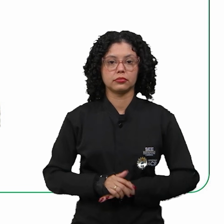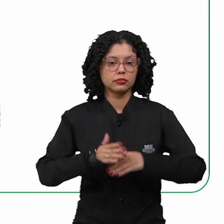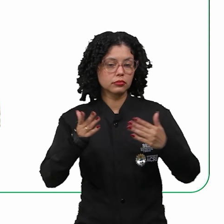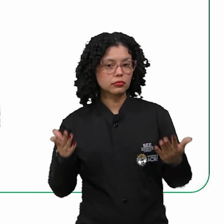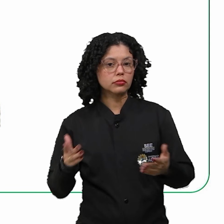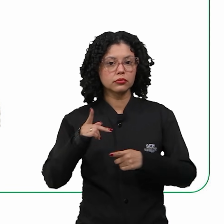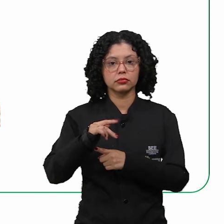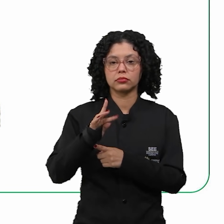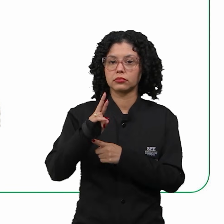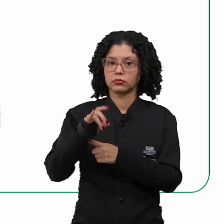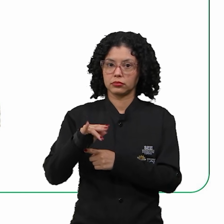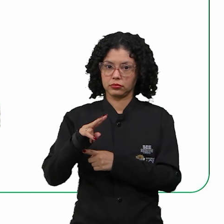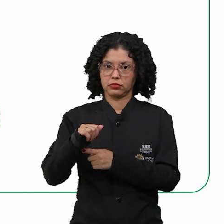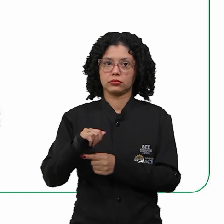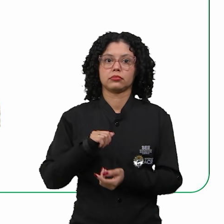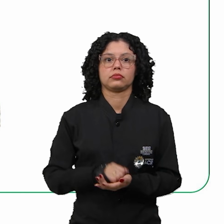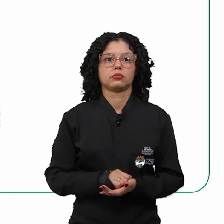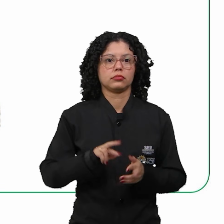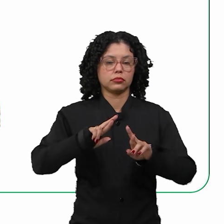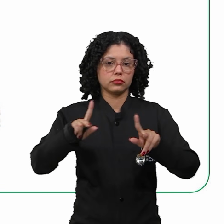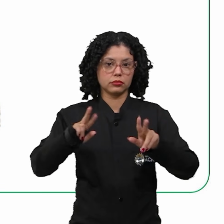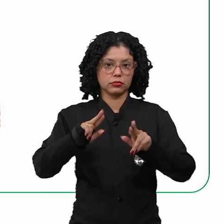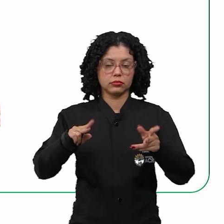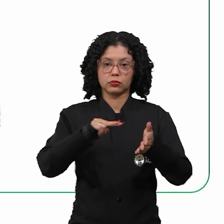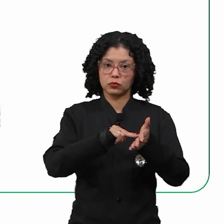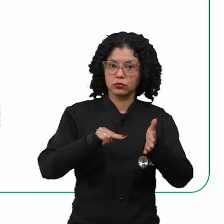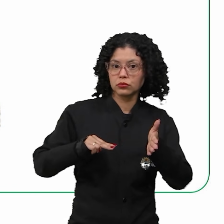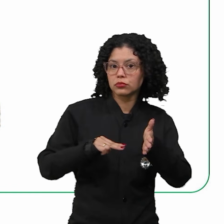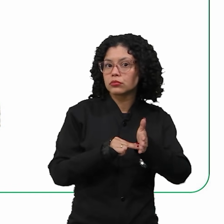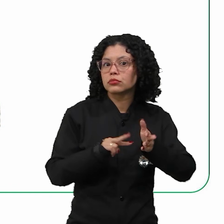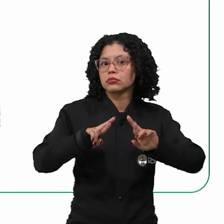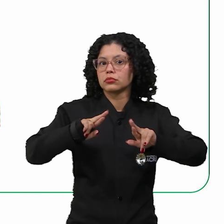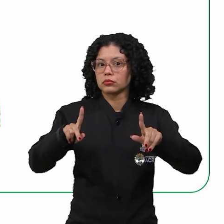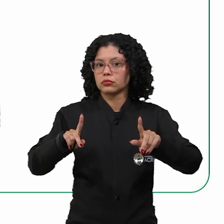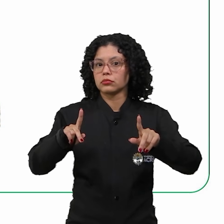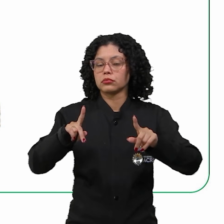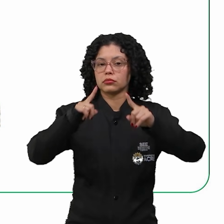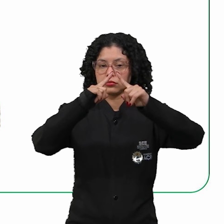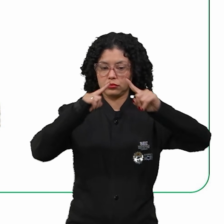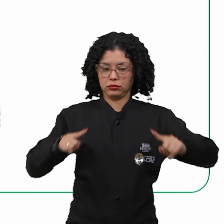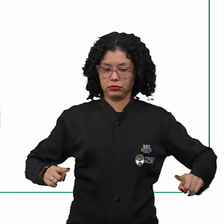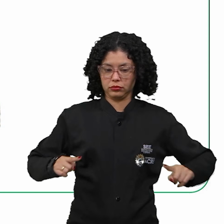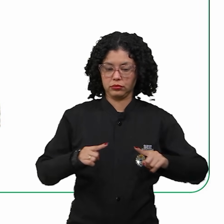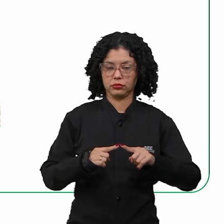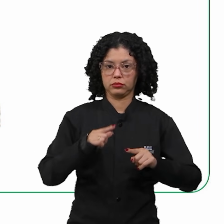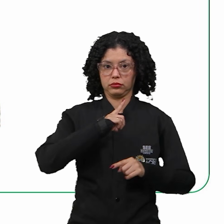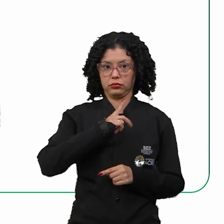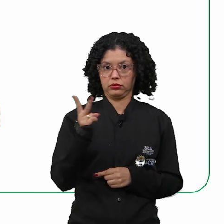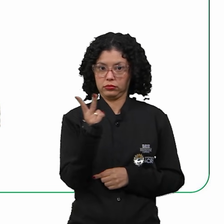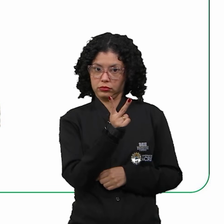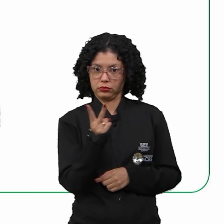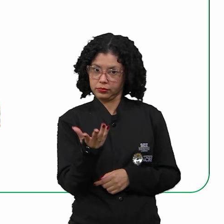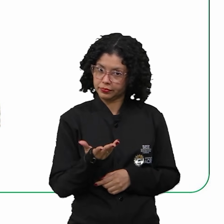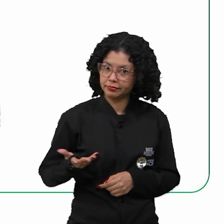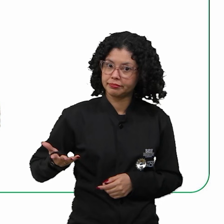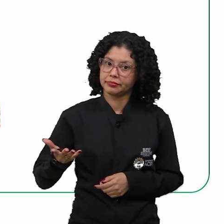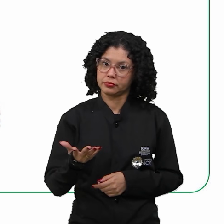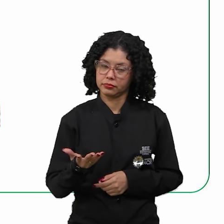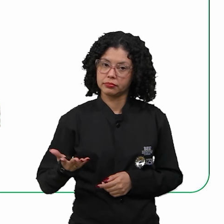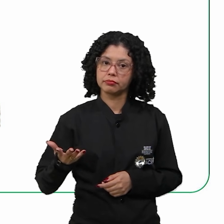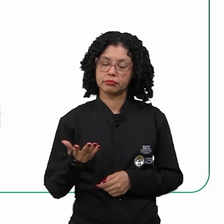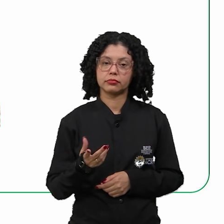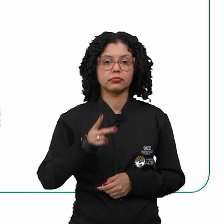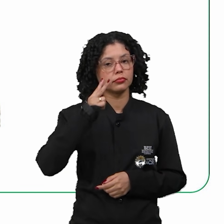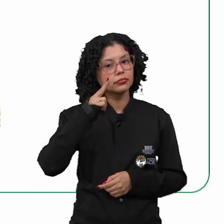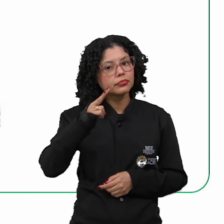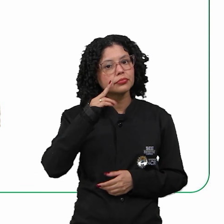O prisma, o que difere ele da pirâmide é que no prisma ele tem 2 bases. E nós